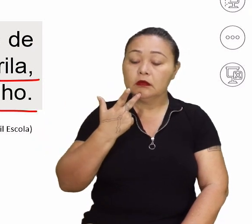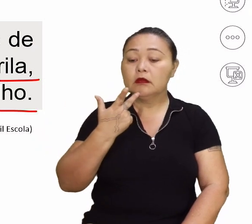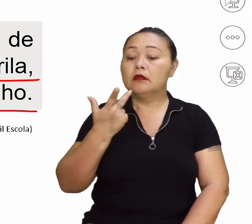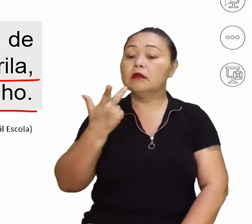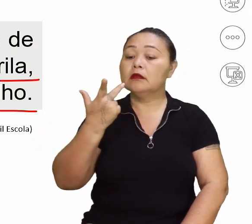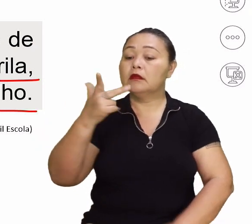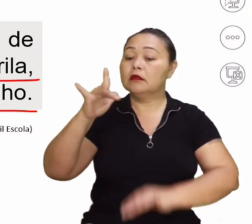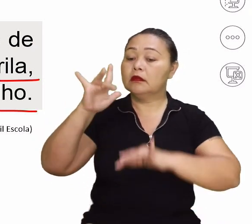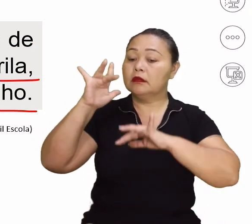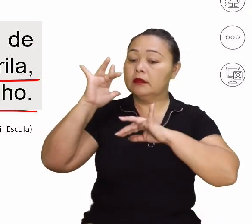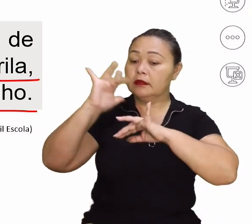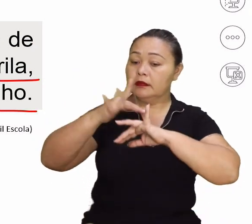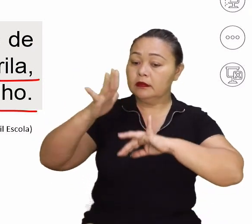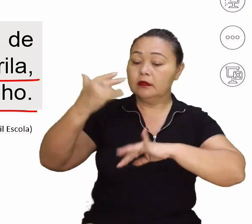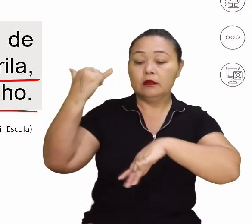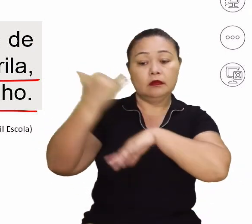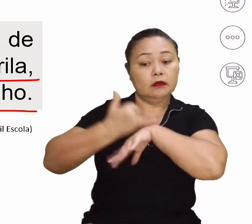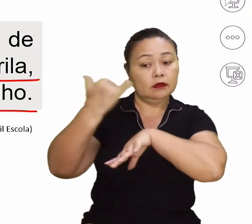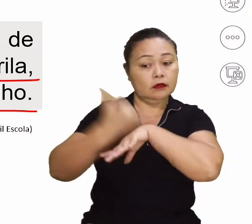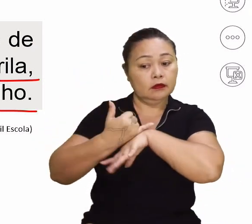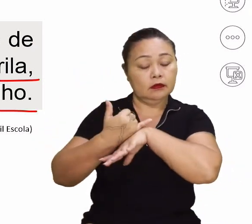minerais